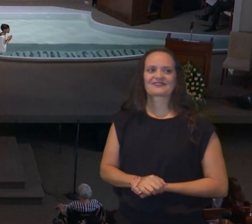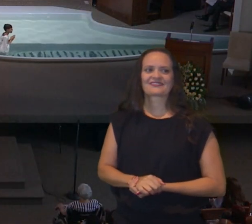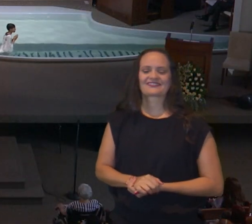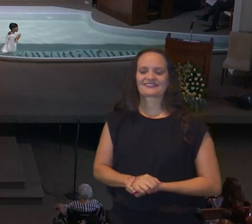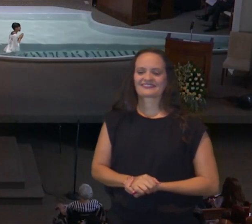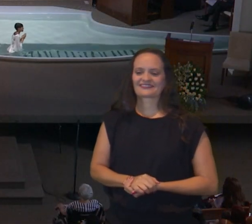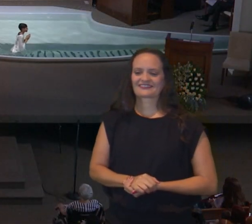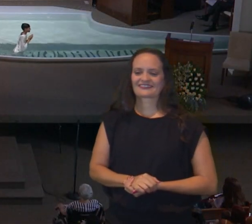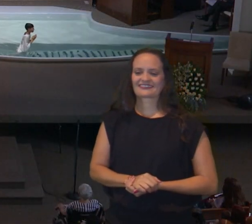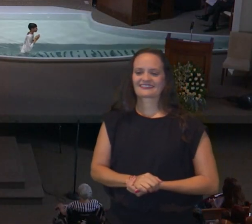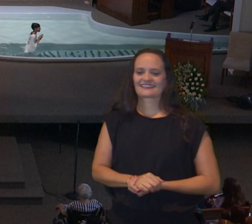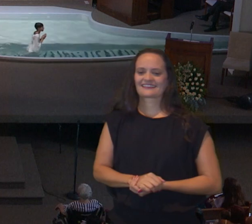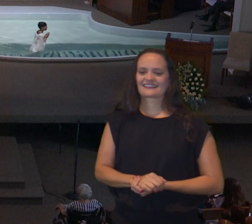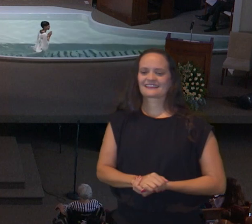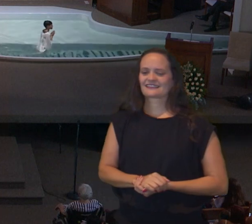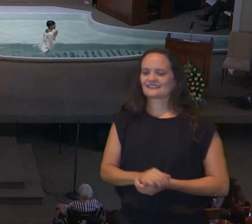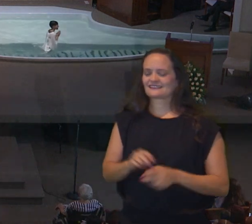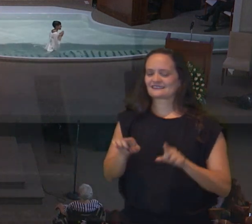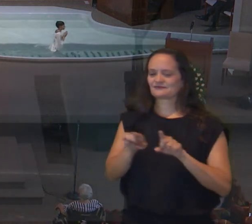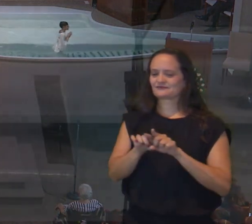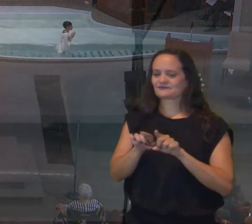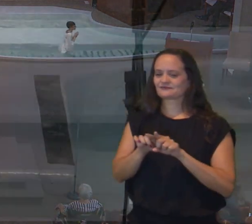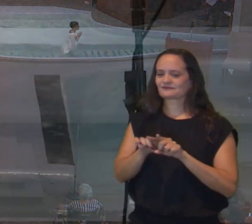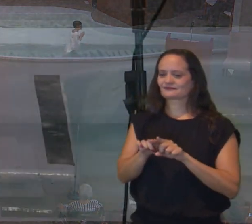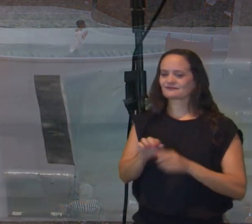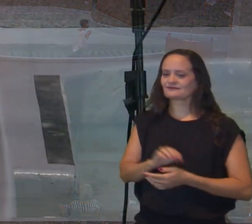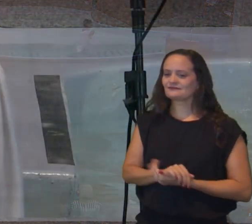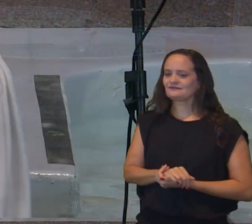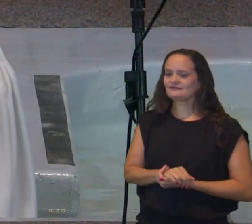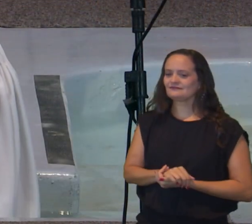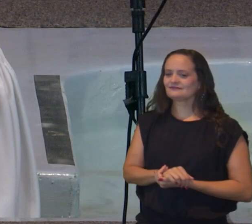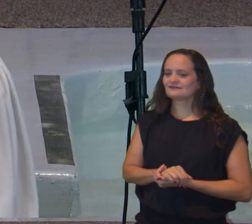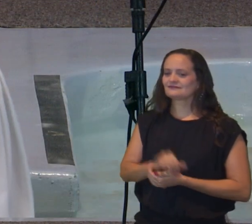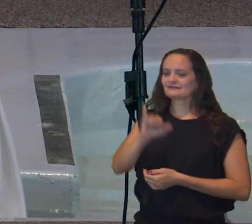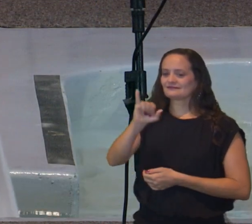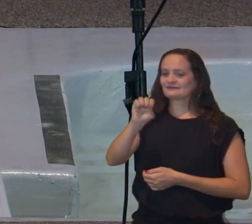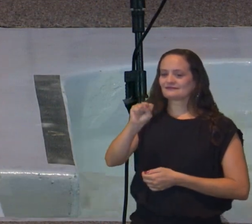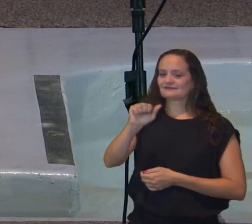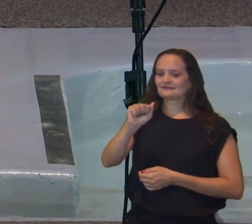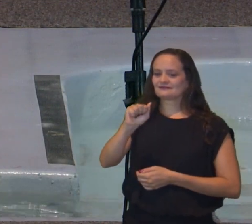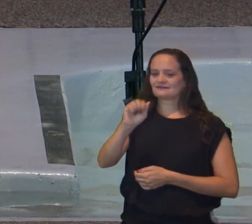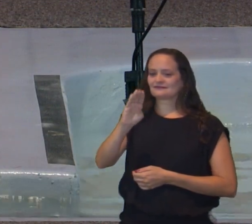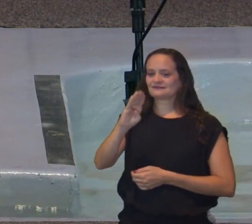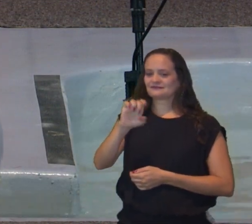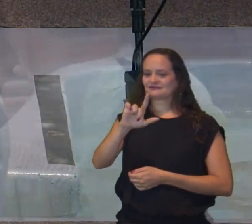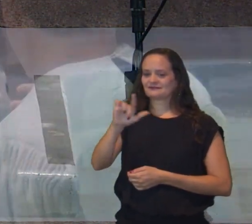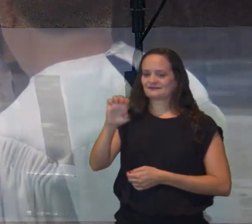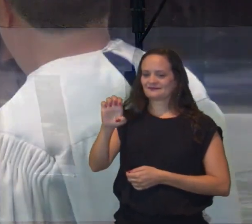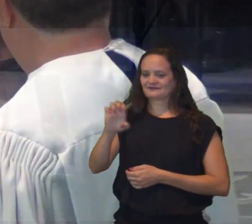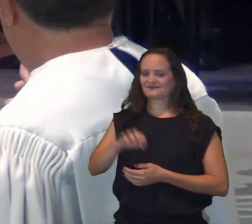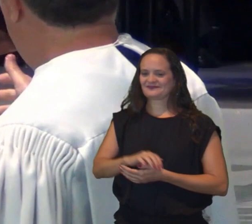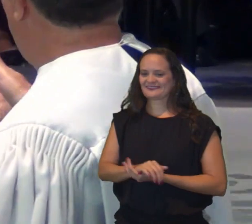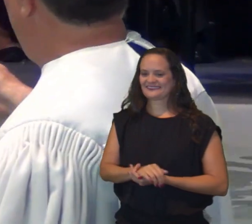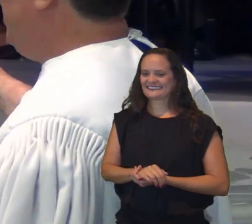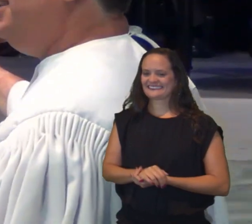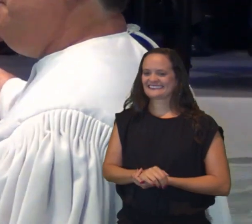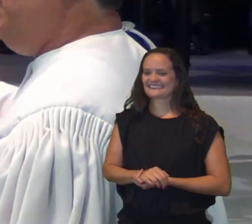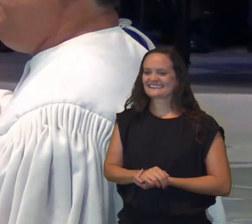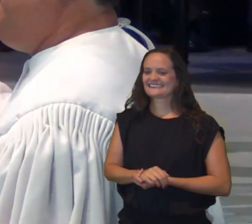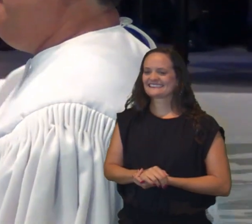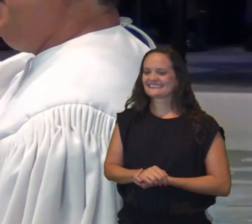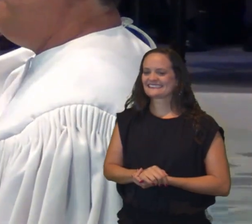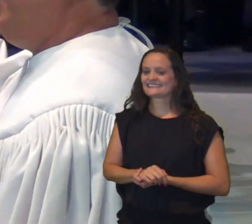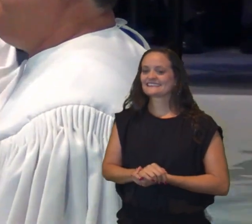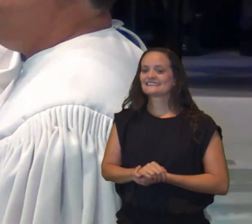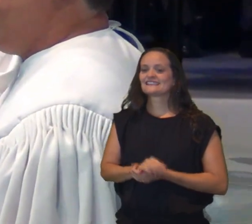Eu estou recebendo agora a Isabelle. Parece que a escola toda da Isabelle veio aqui nesta manhã, não é verdade? Gostaria que as amigas